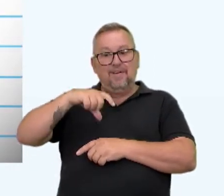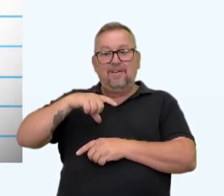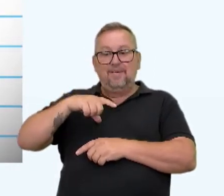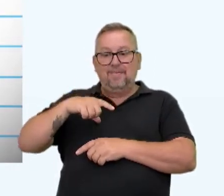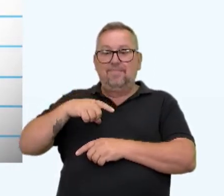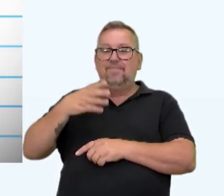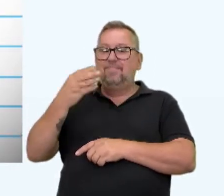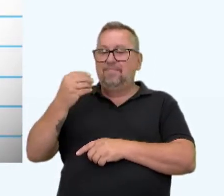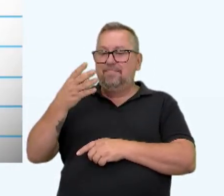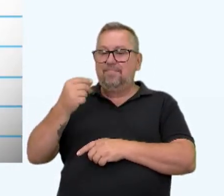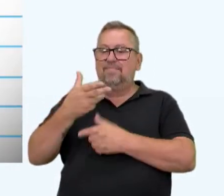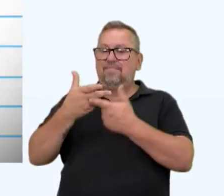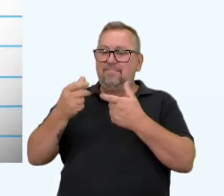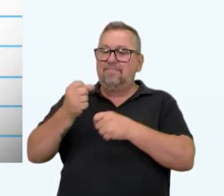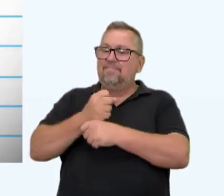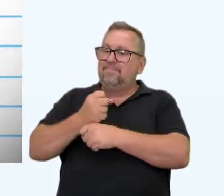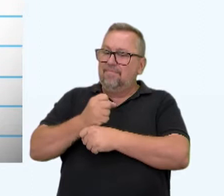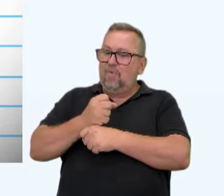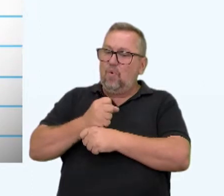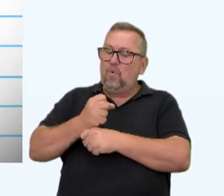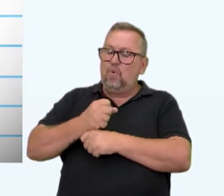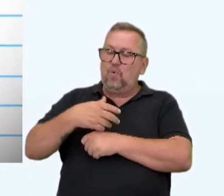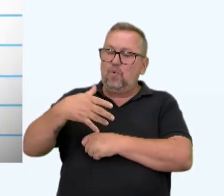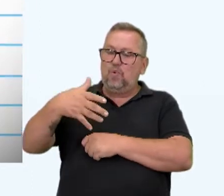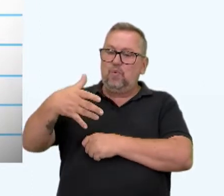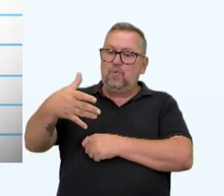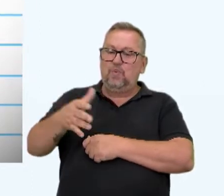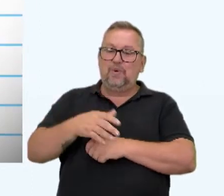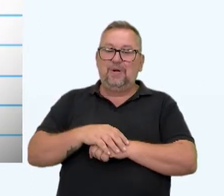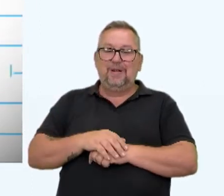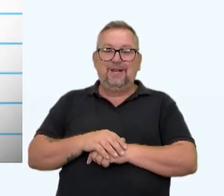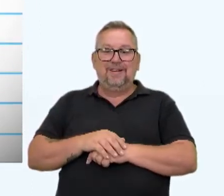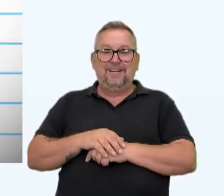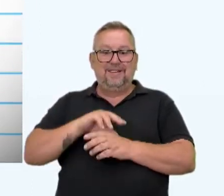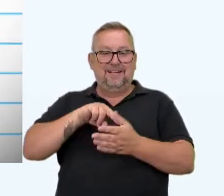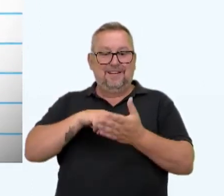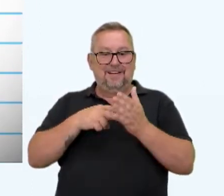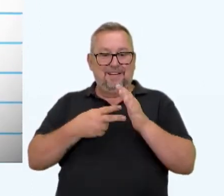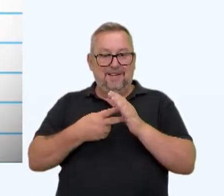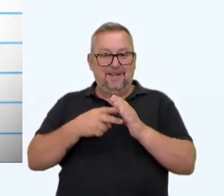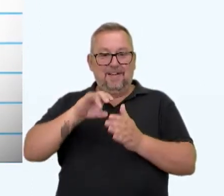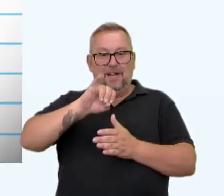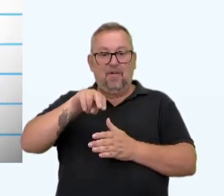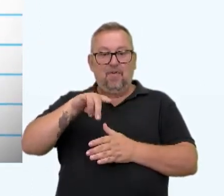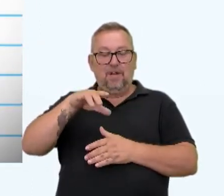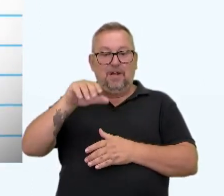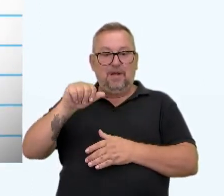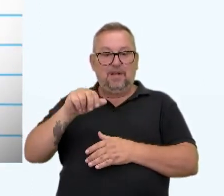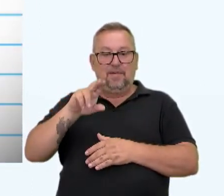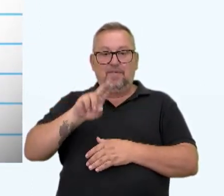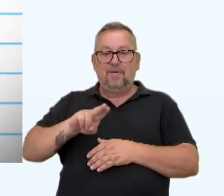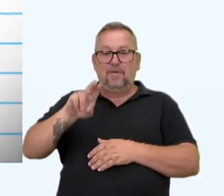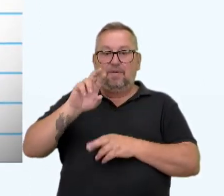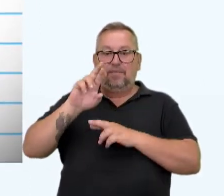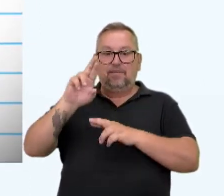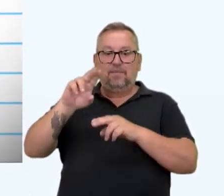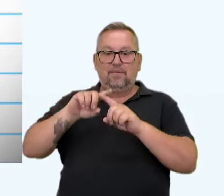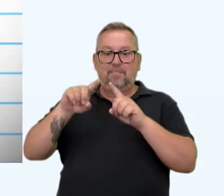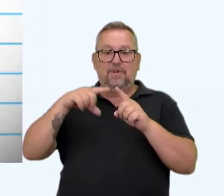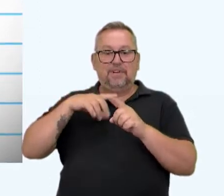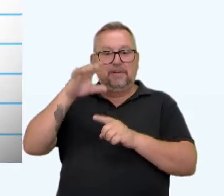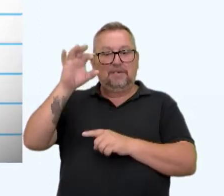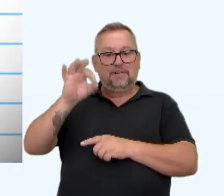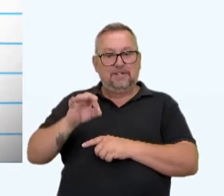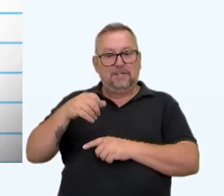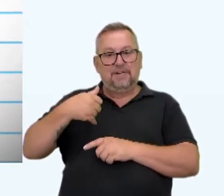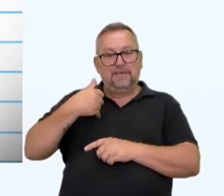tenha muitos anos de vida pela frente. Ou seja, Juliana não deve usar a expectativa de vida para ter certeza